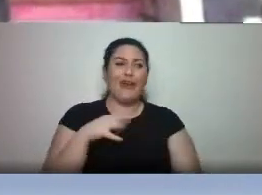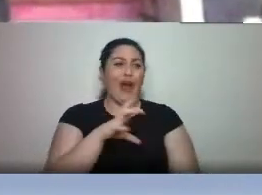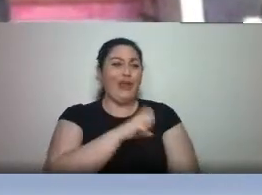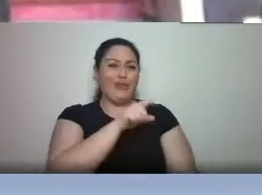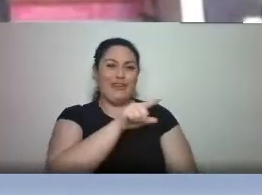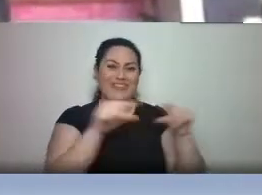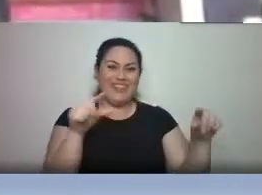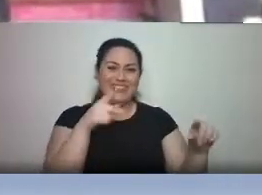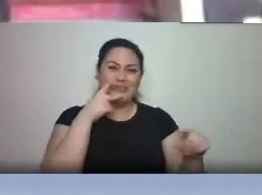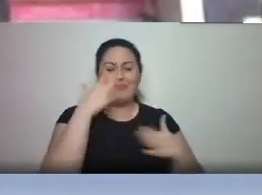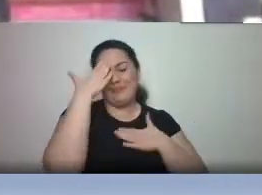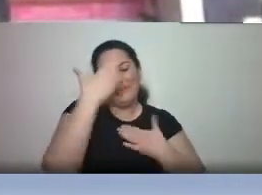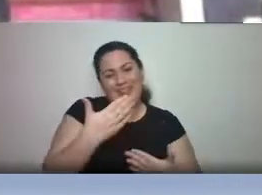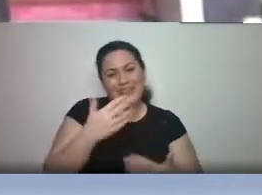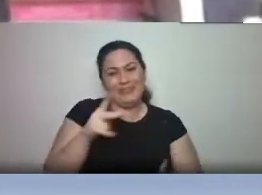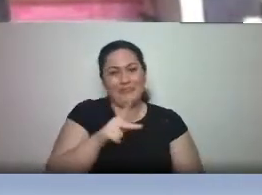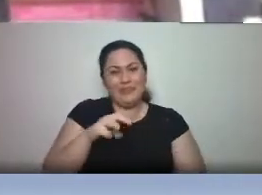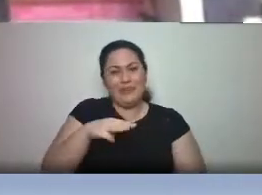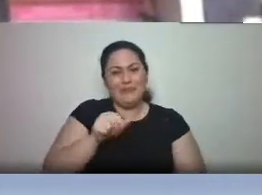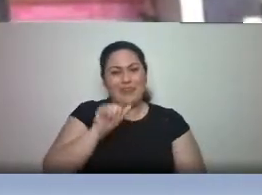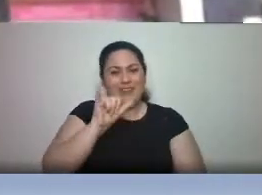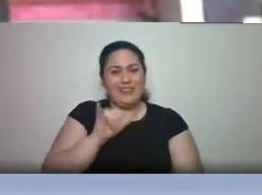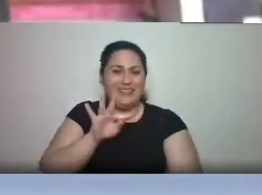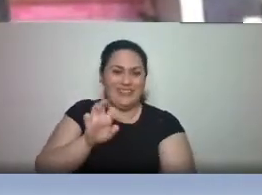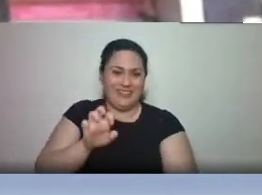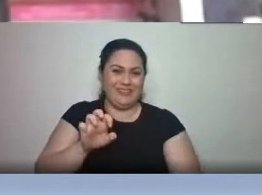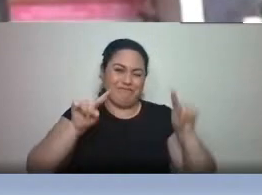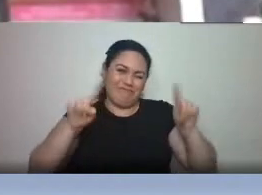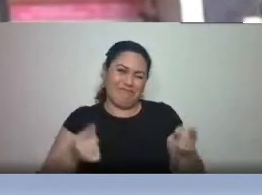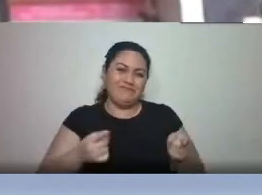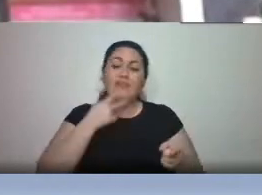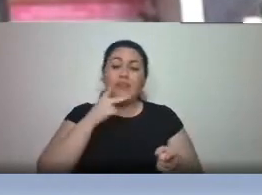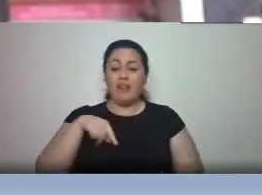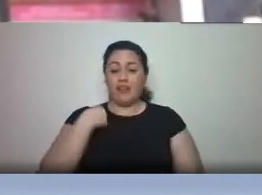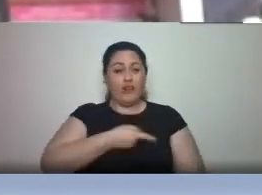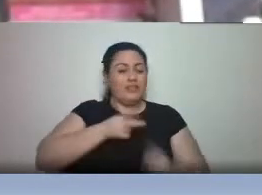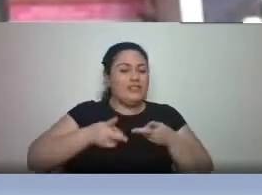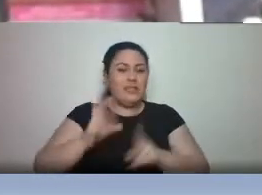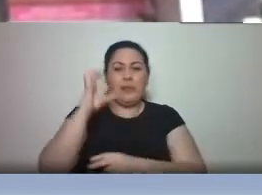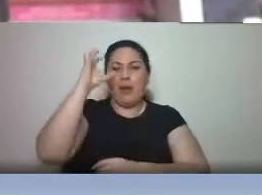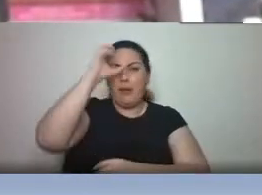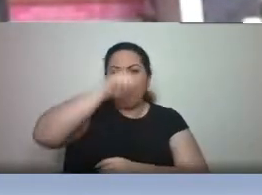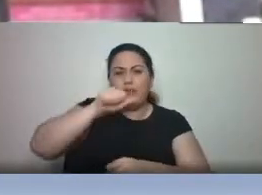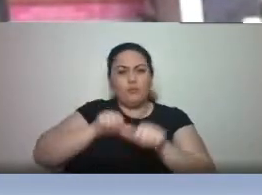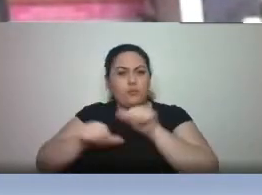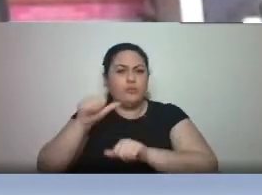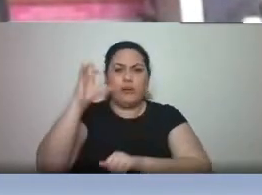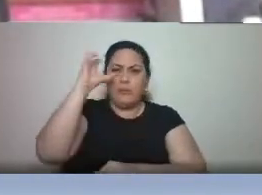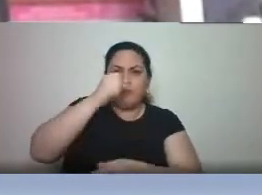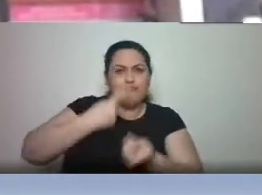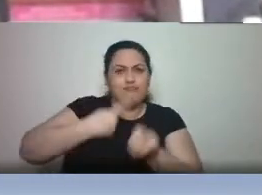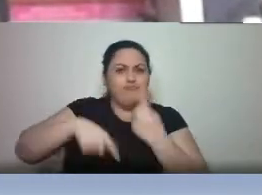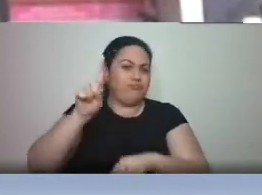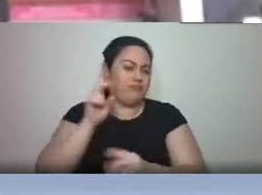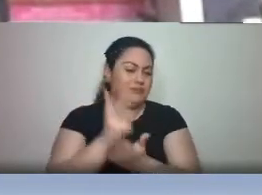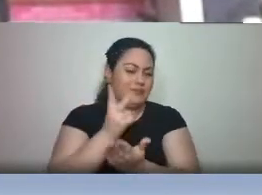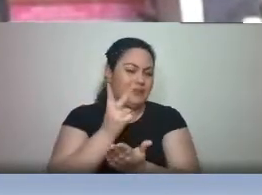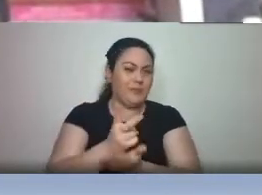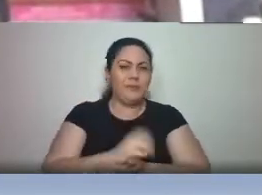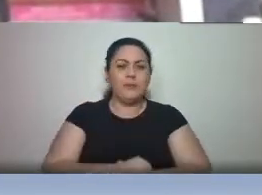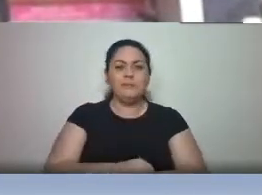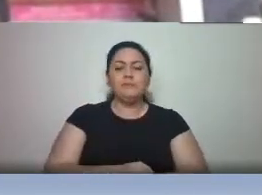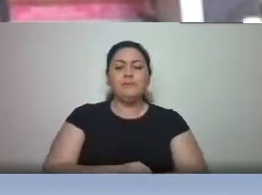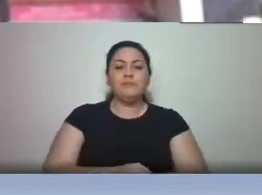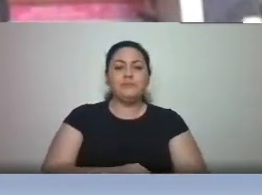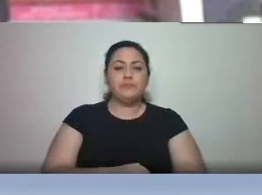obrigada. Eu fecho parênteses para dizer que a gente vai estar sempre mudando e sempre aprendendo. Bom, então